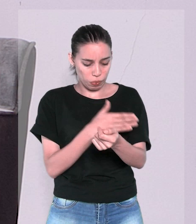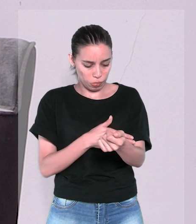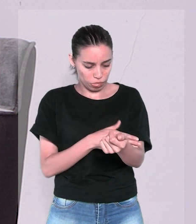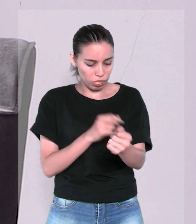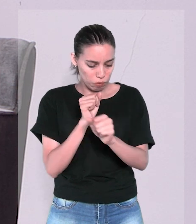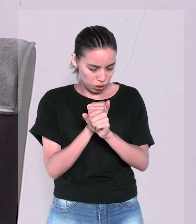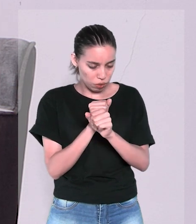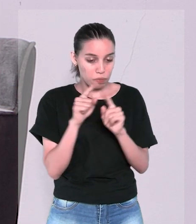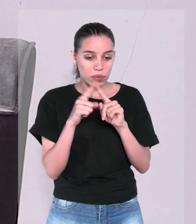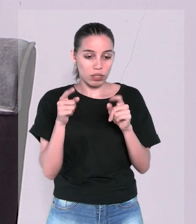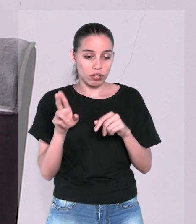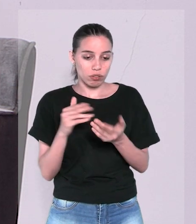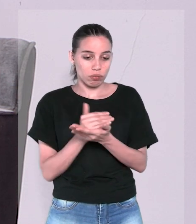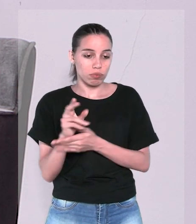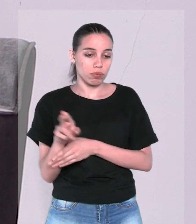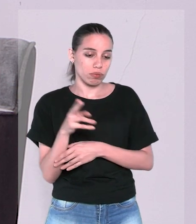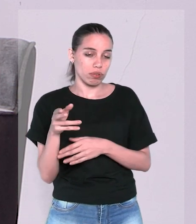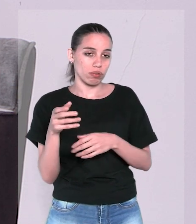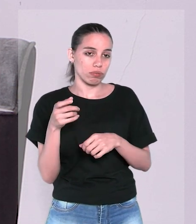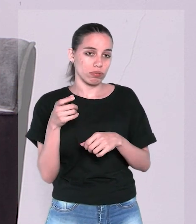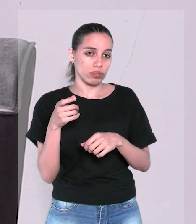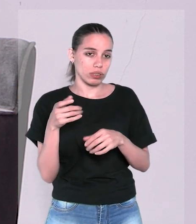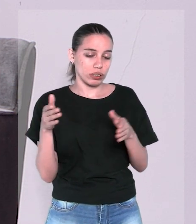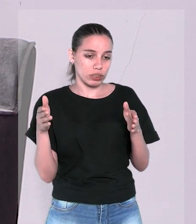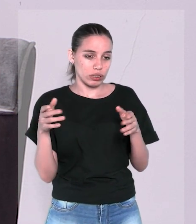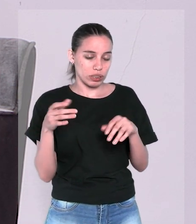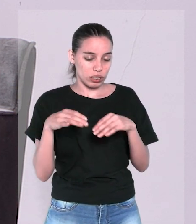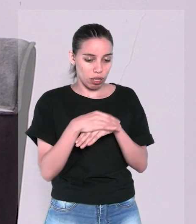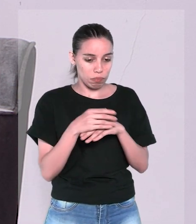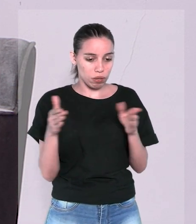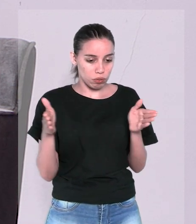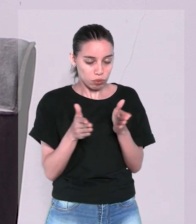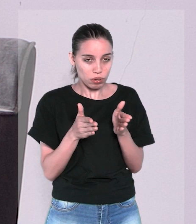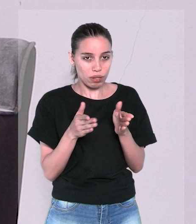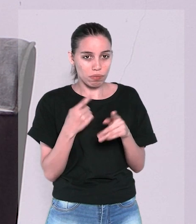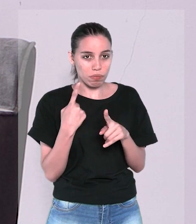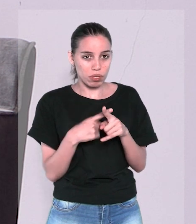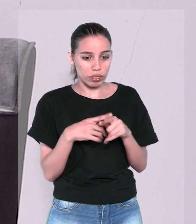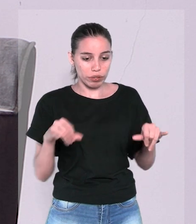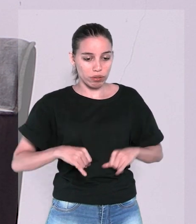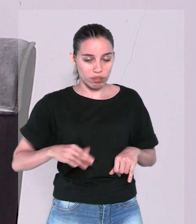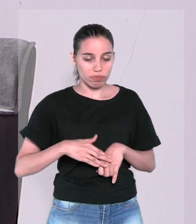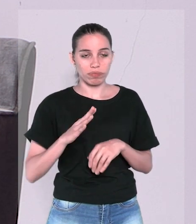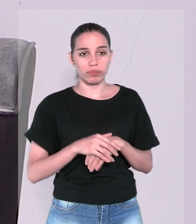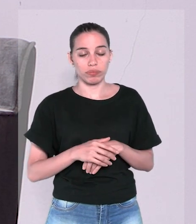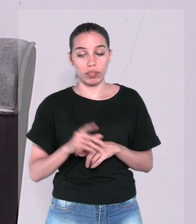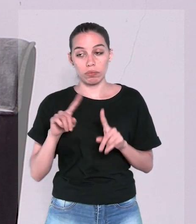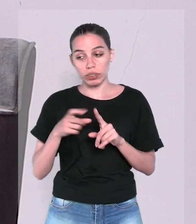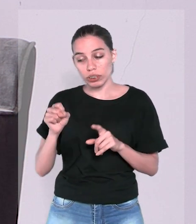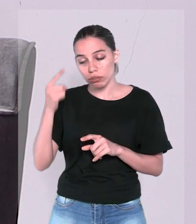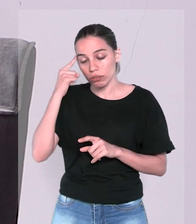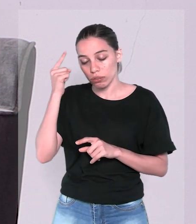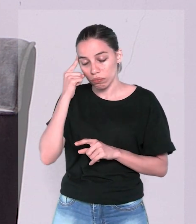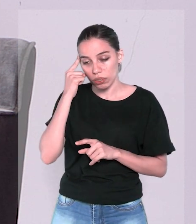Isso. E quando você não consegue se vencer, então você decide se aniquilar. Por isso que você vai ver um aumento